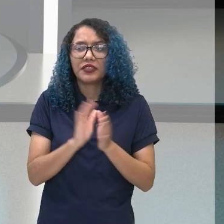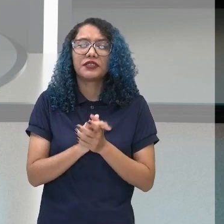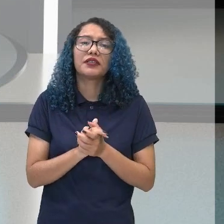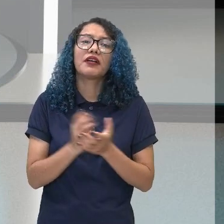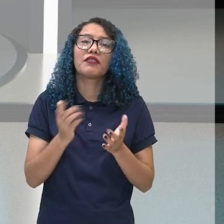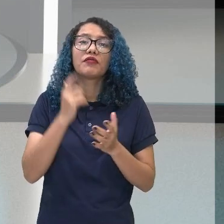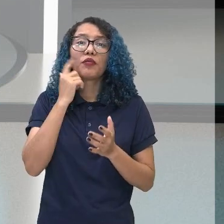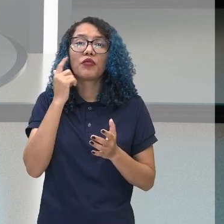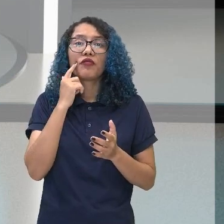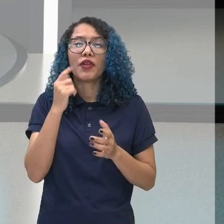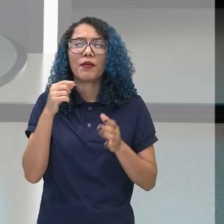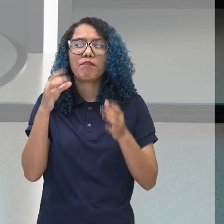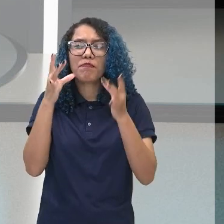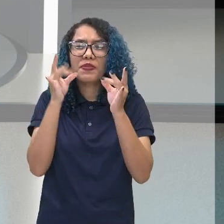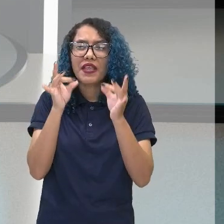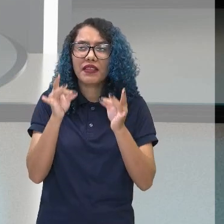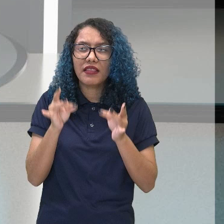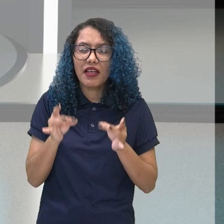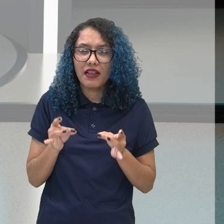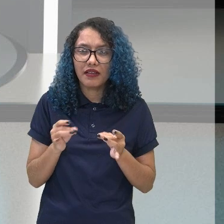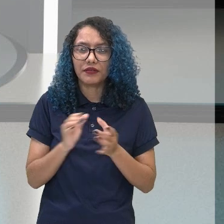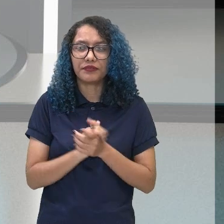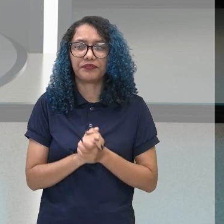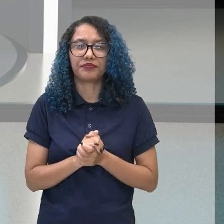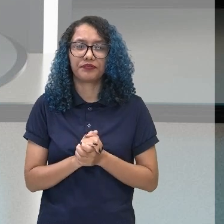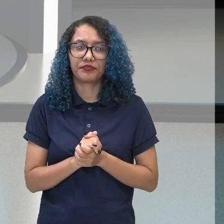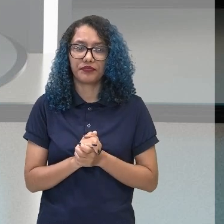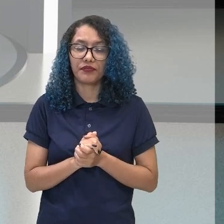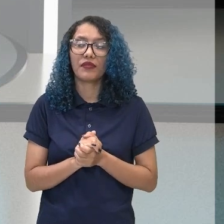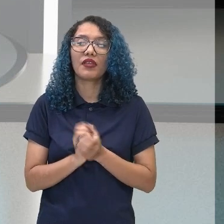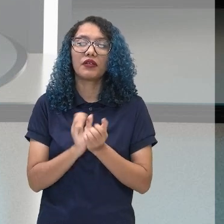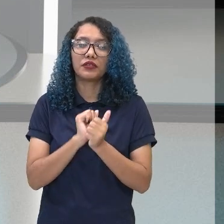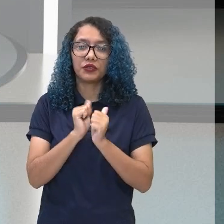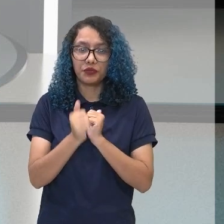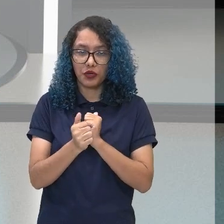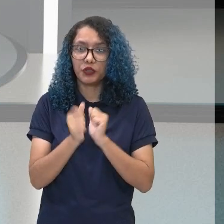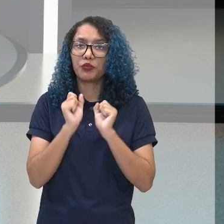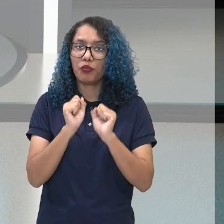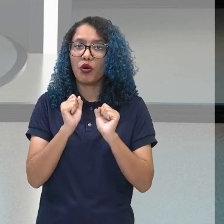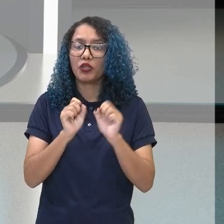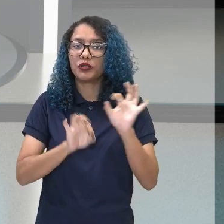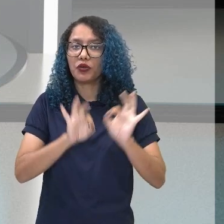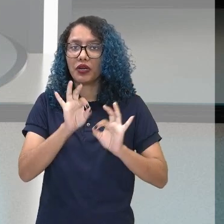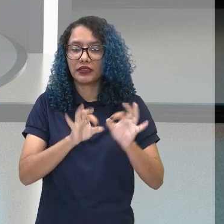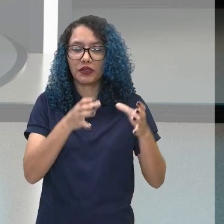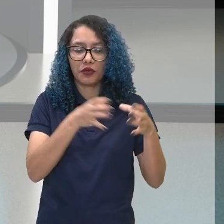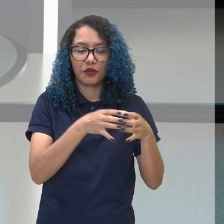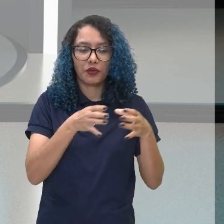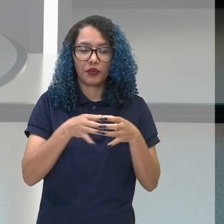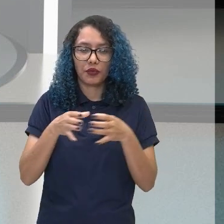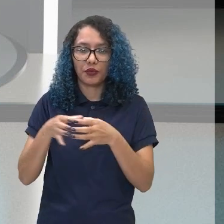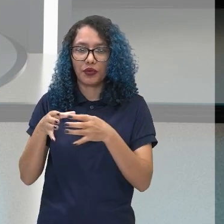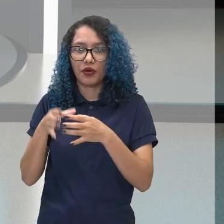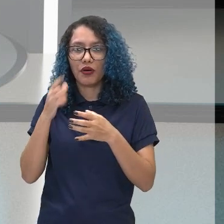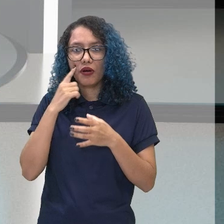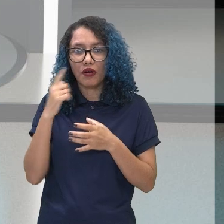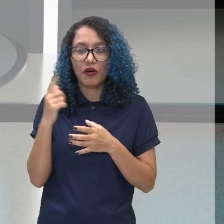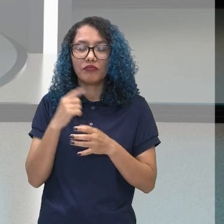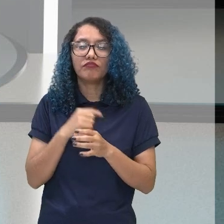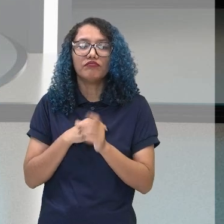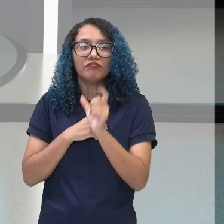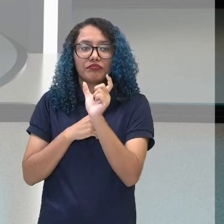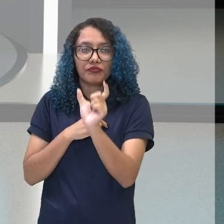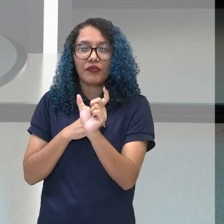pouco mais. Olha só, os esportes eles podem ser classificados. Eu coloquei ali no centro os esportes, E a gente